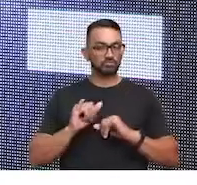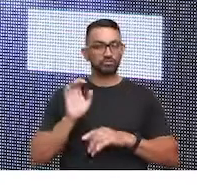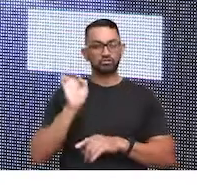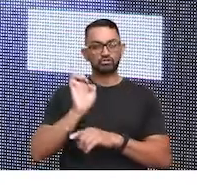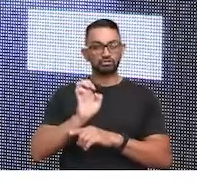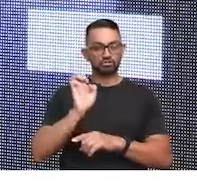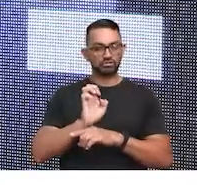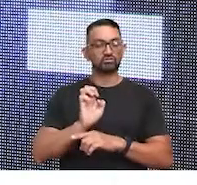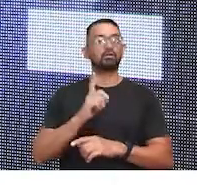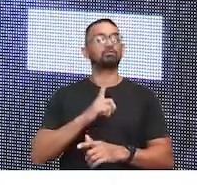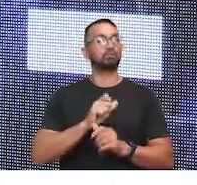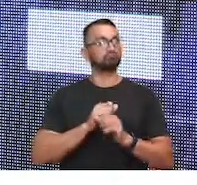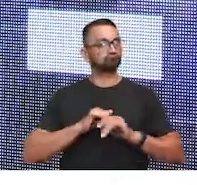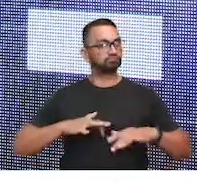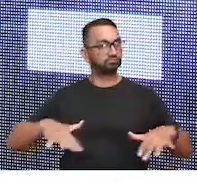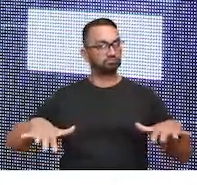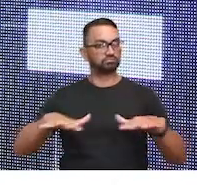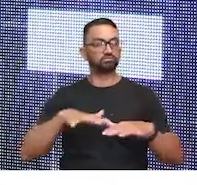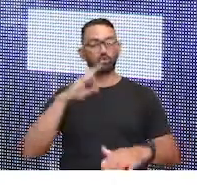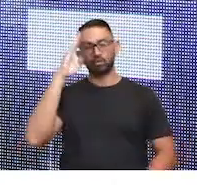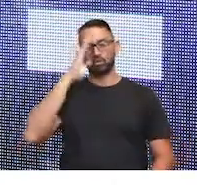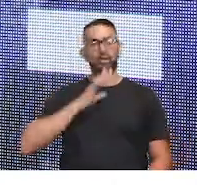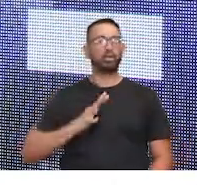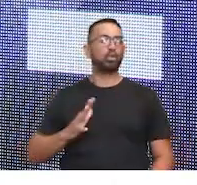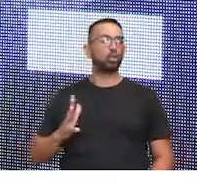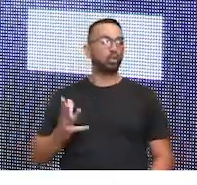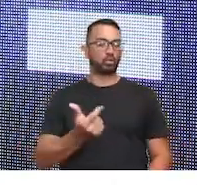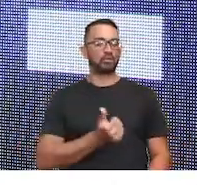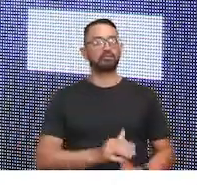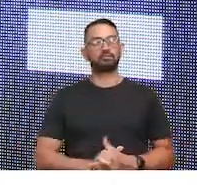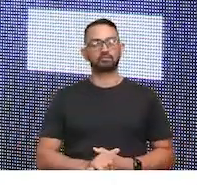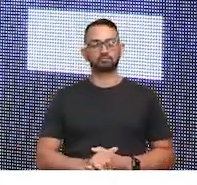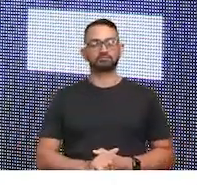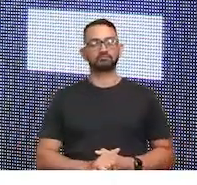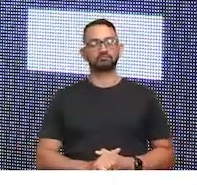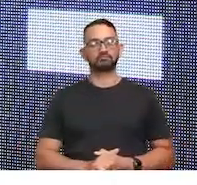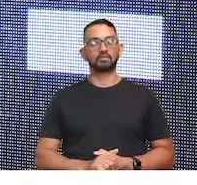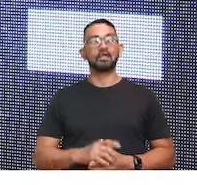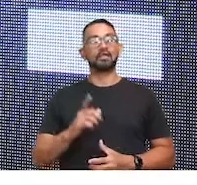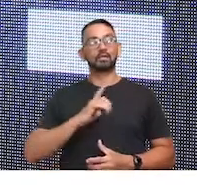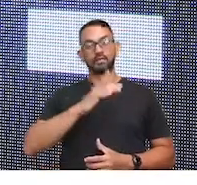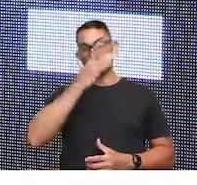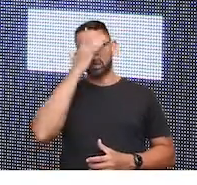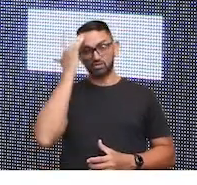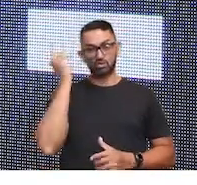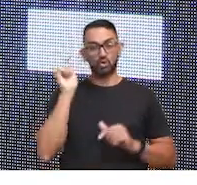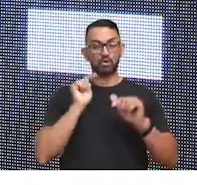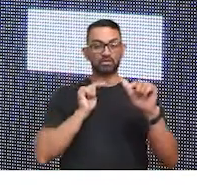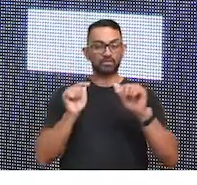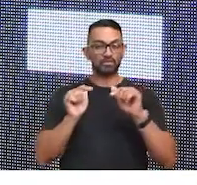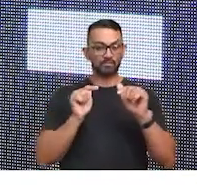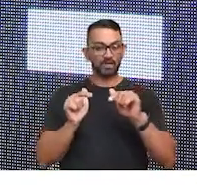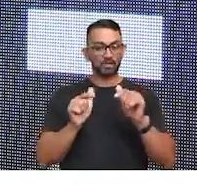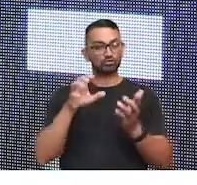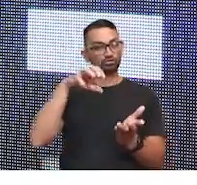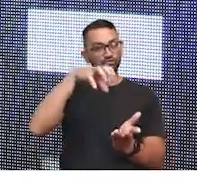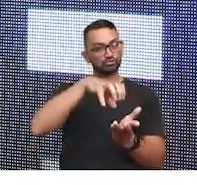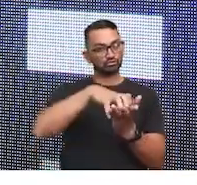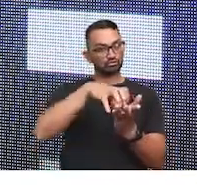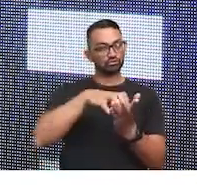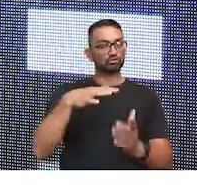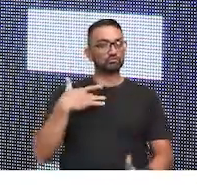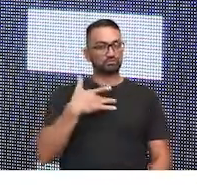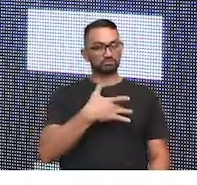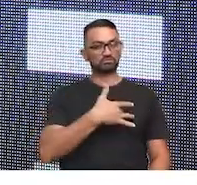o Estadual Mas é uma notícia de grande repercussão no Brasil inteiro inclusive é que tem funcionários de um distrito sanitário